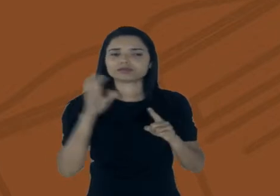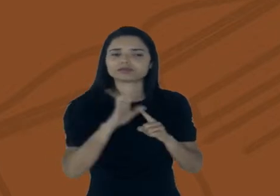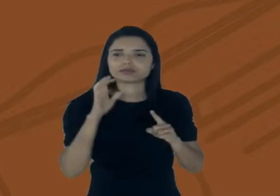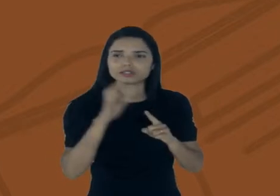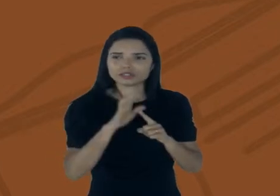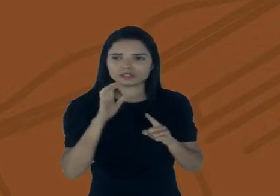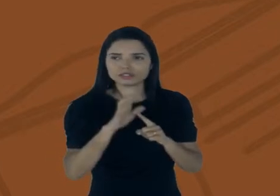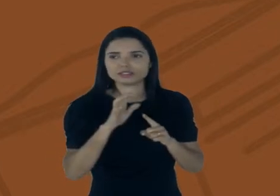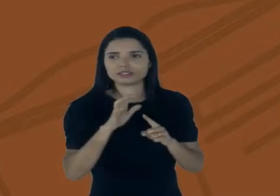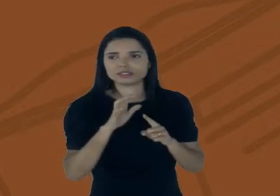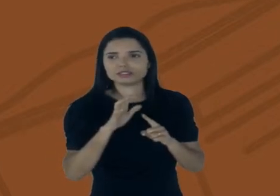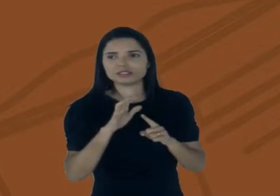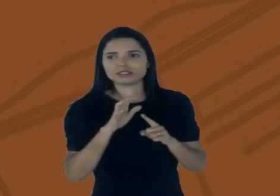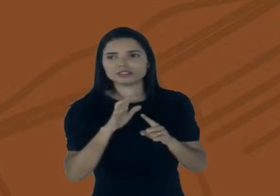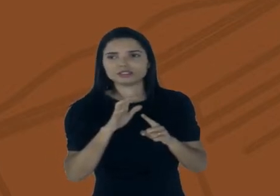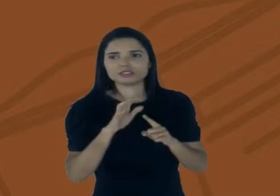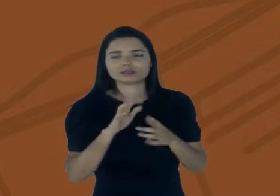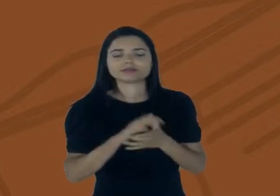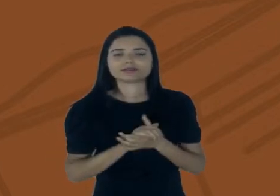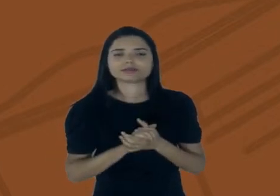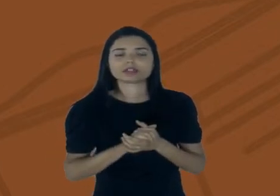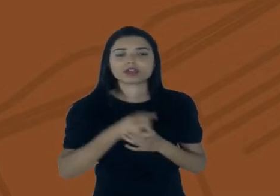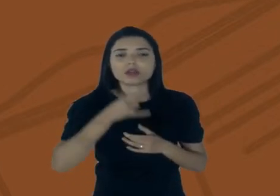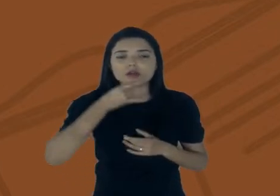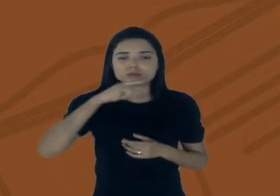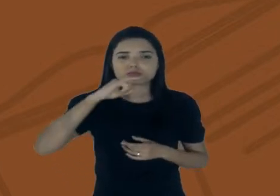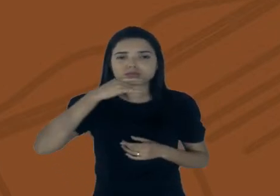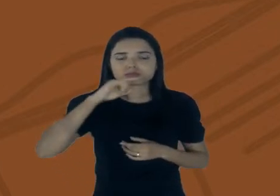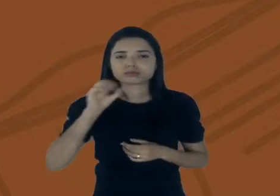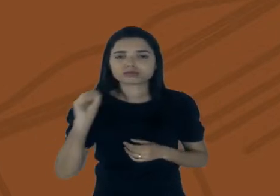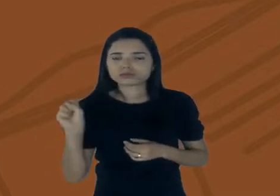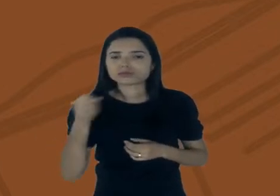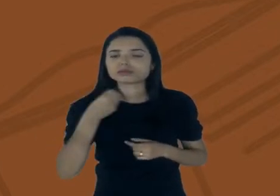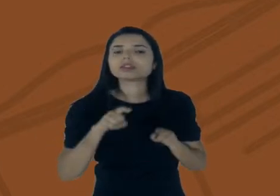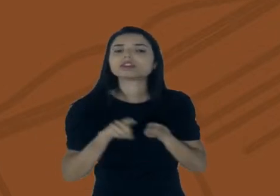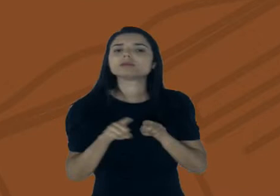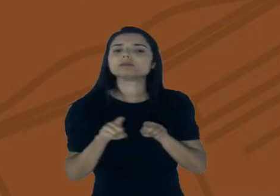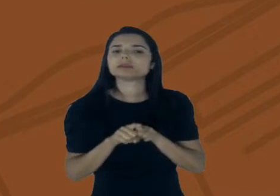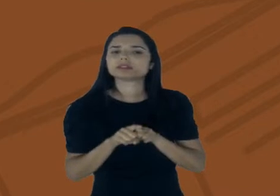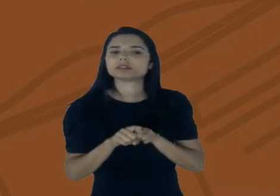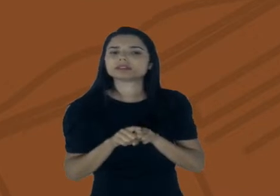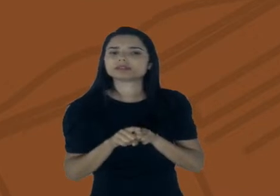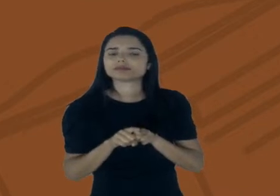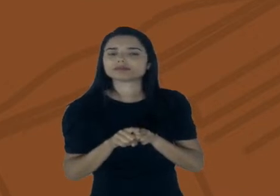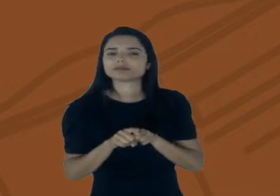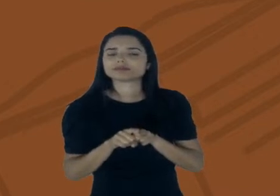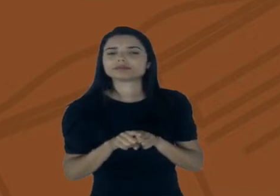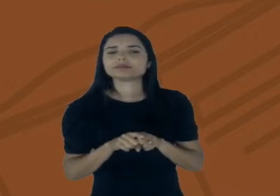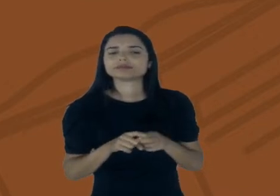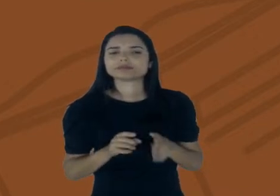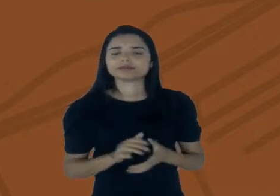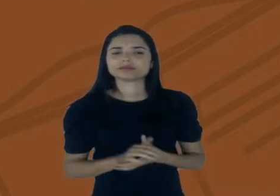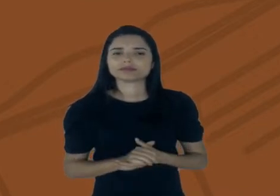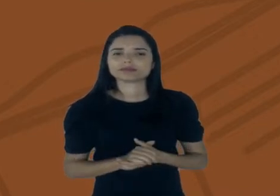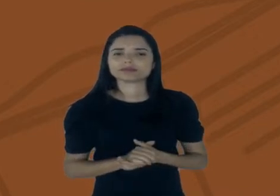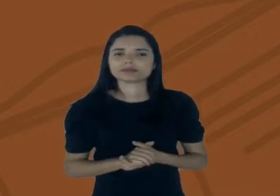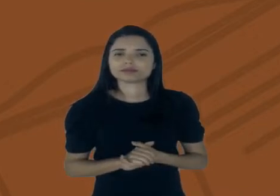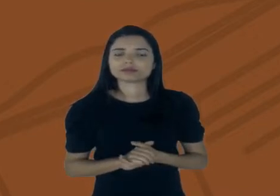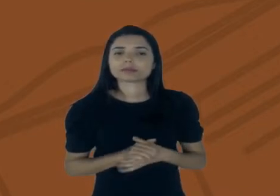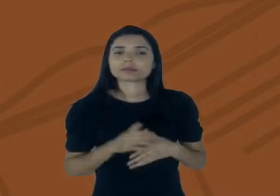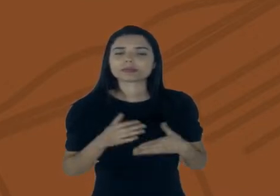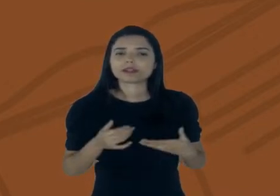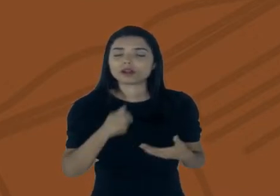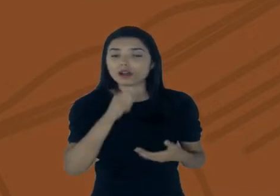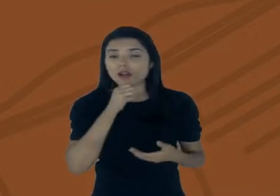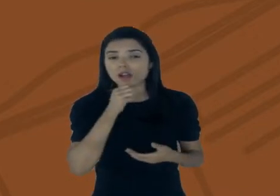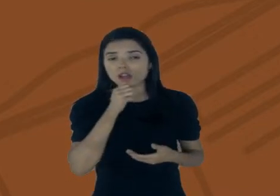fatores cruciais, né, para ocasionar esse tipo de patologia. Há ainda condições